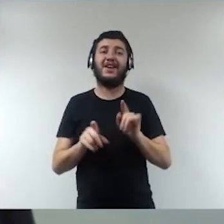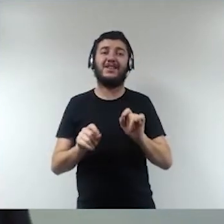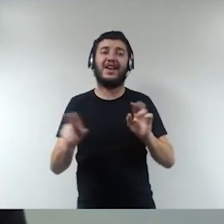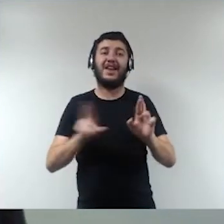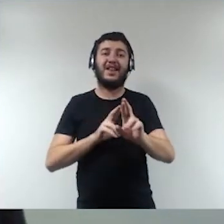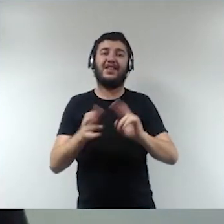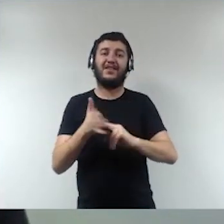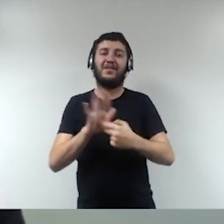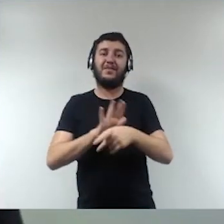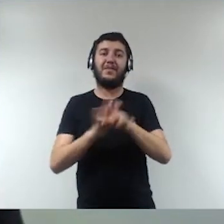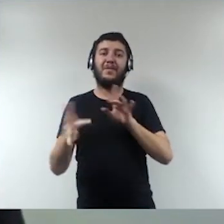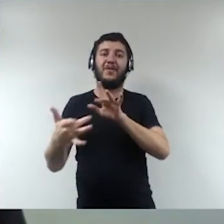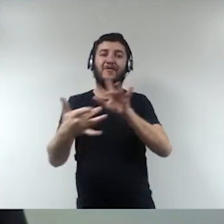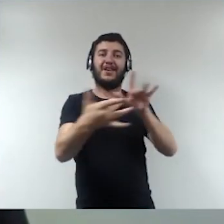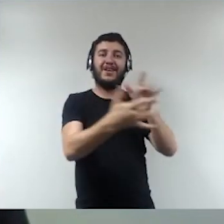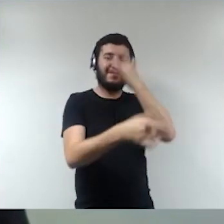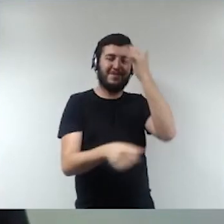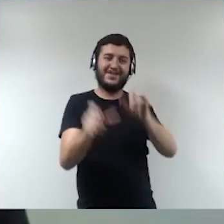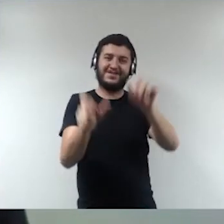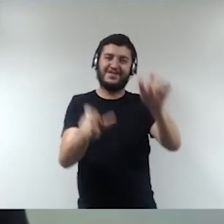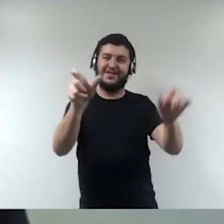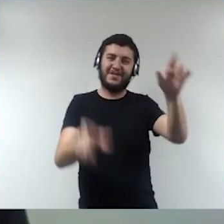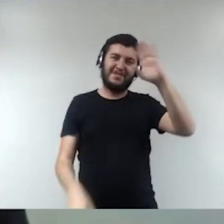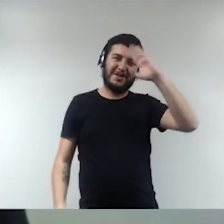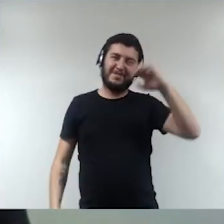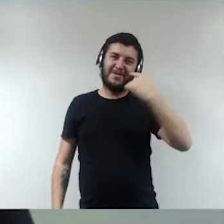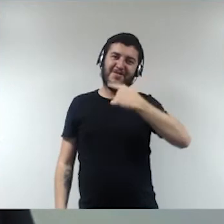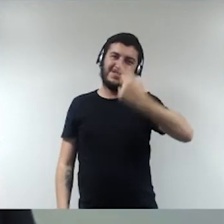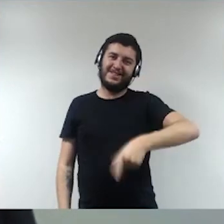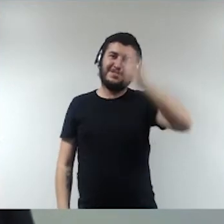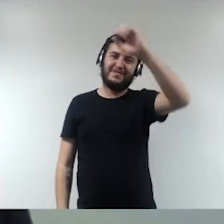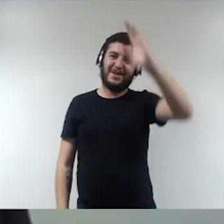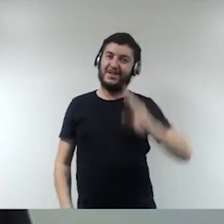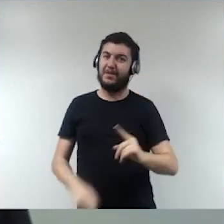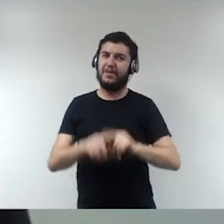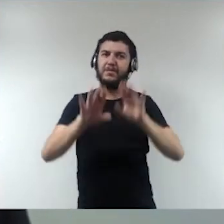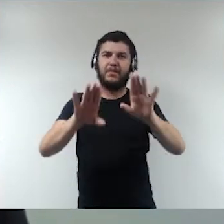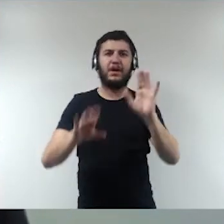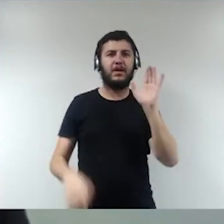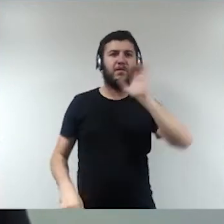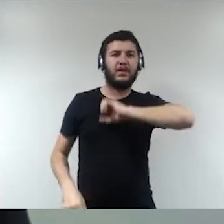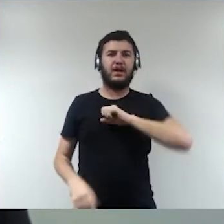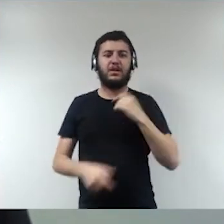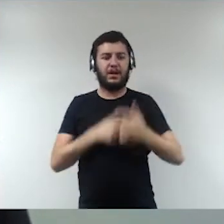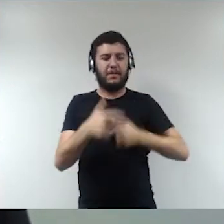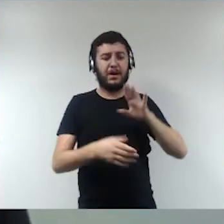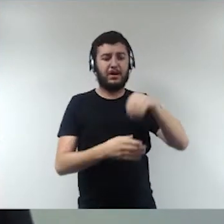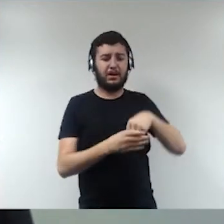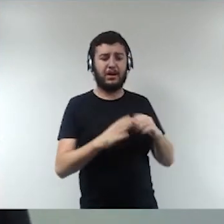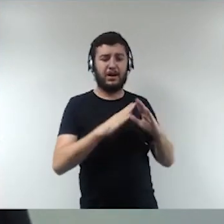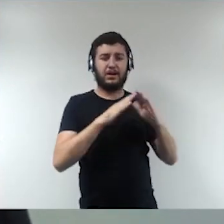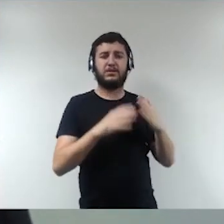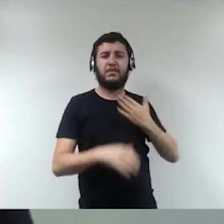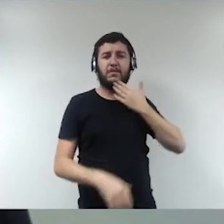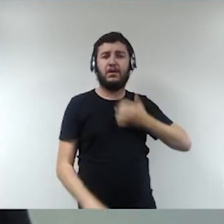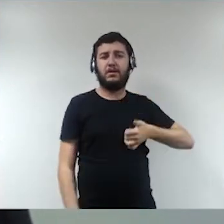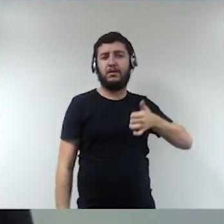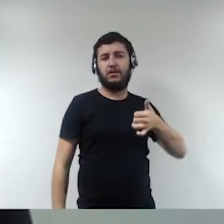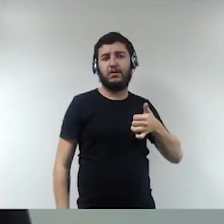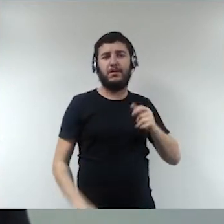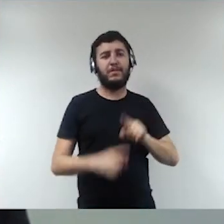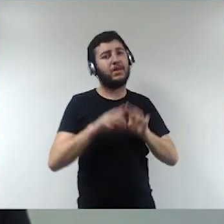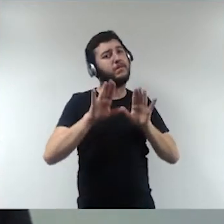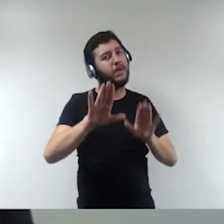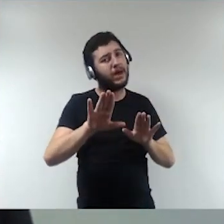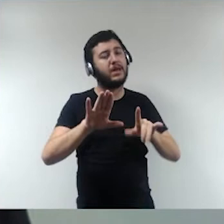presente, principalmente nós brasileiros. Mas, do ponto de vista da eficiência, é claro que isso é muito melhor, né? Agora, isso tem que ser tratado como uma